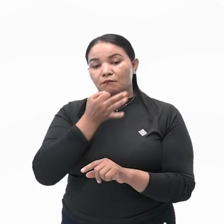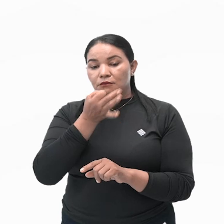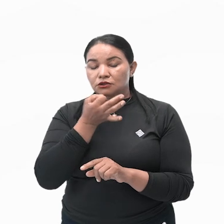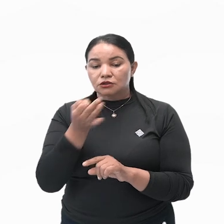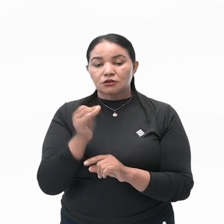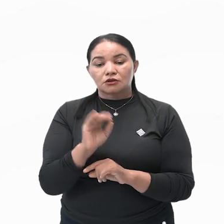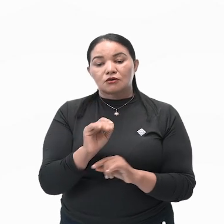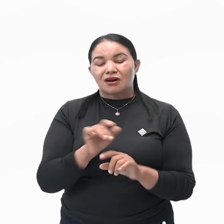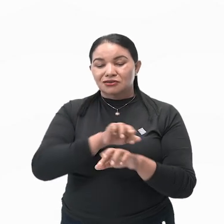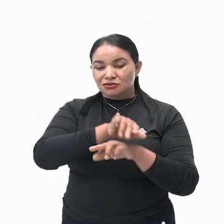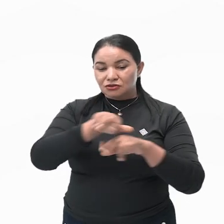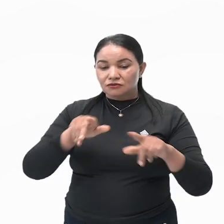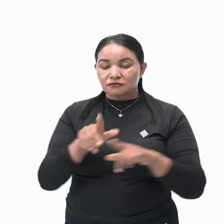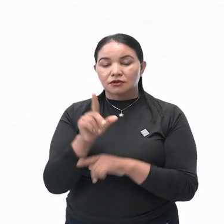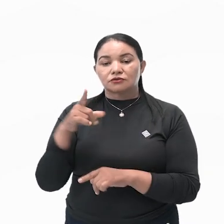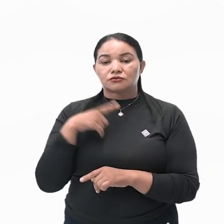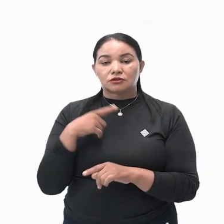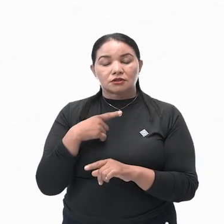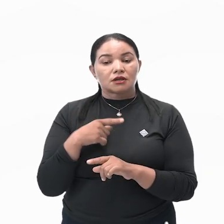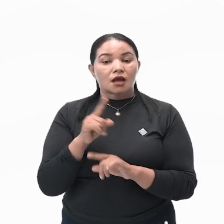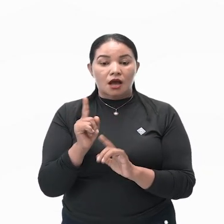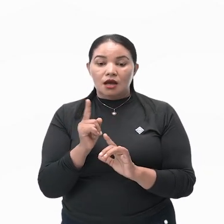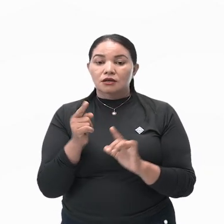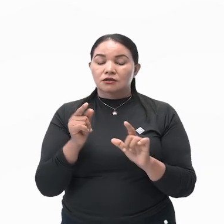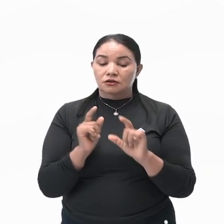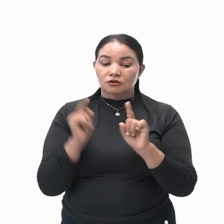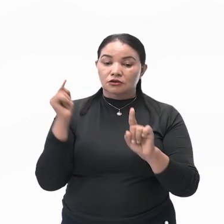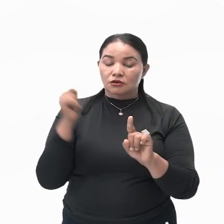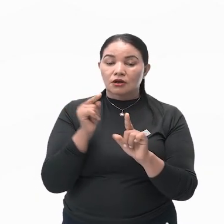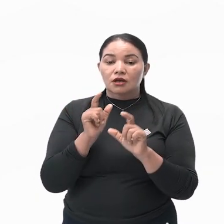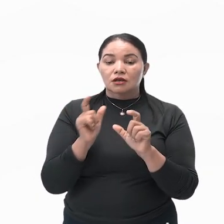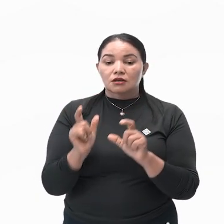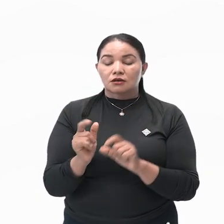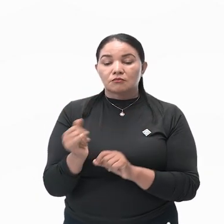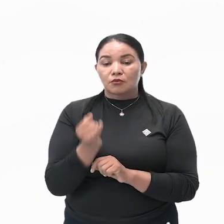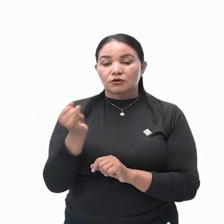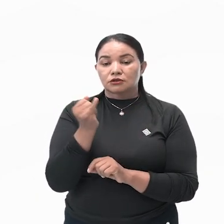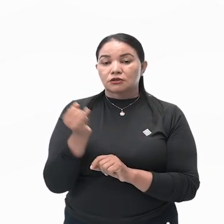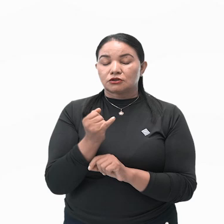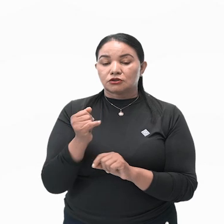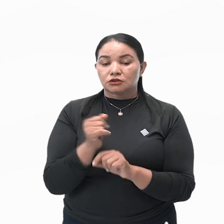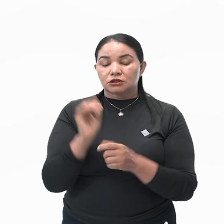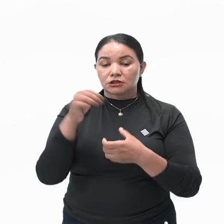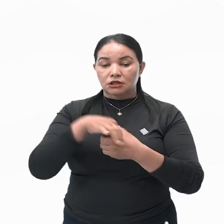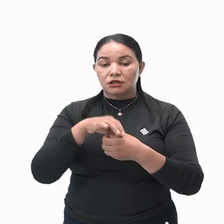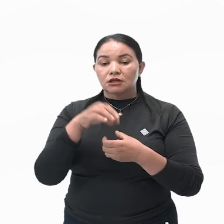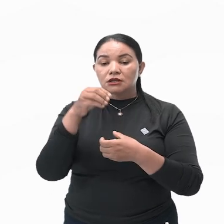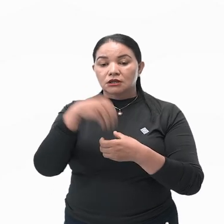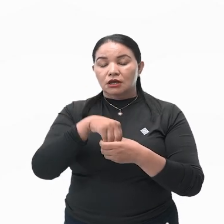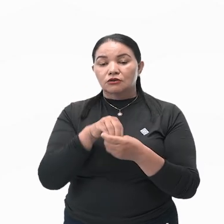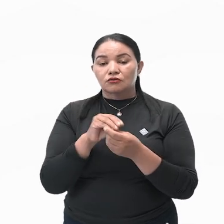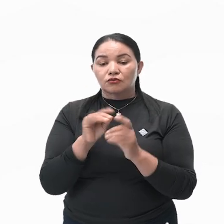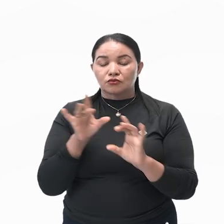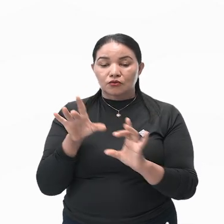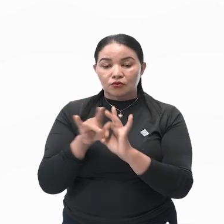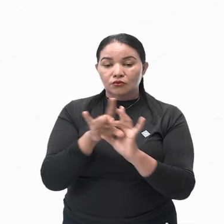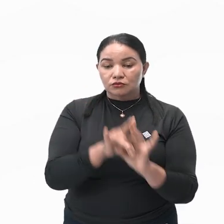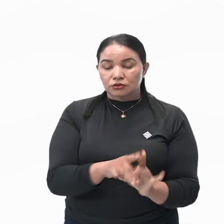em diversos aspectos. E esse é um ponto importante e sensível nesse contexto que a gente vive de